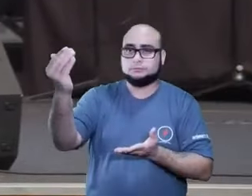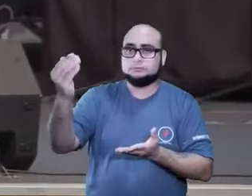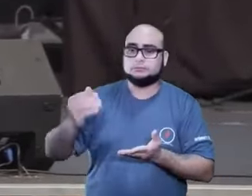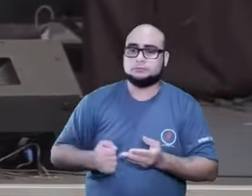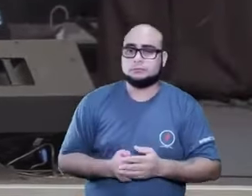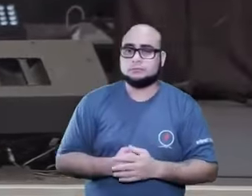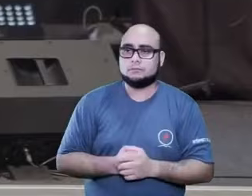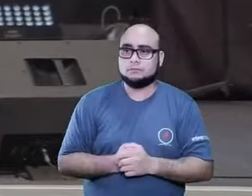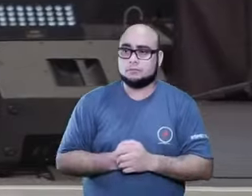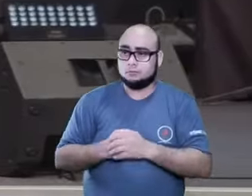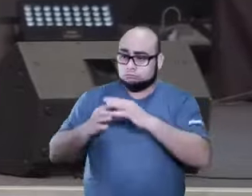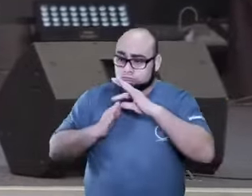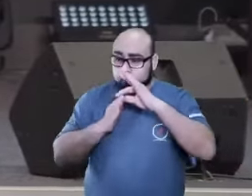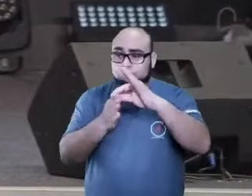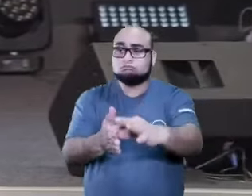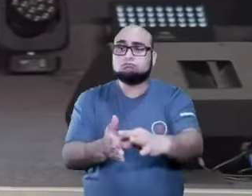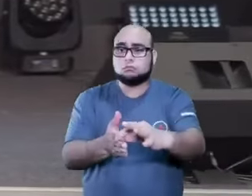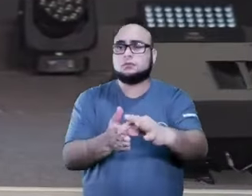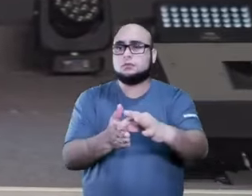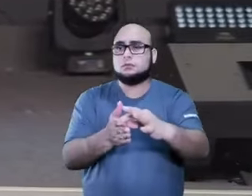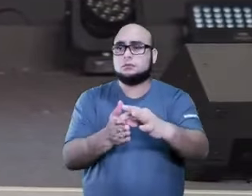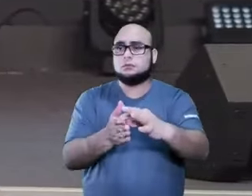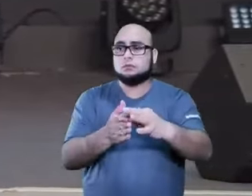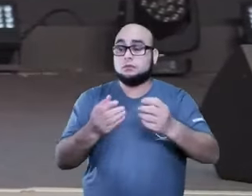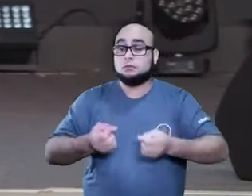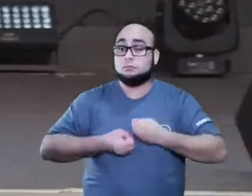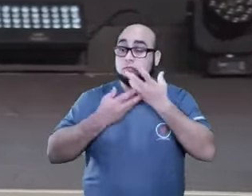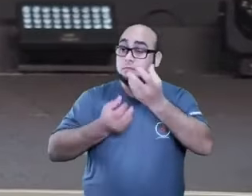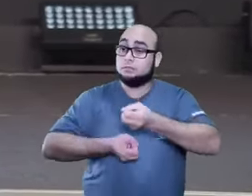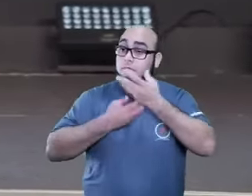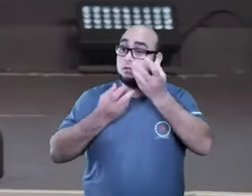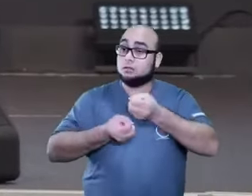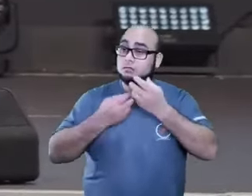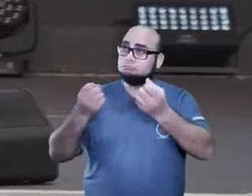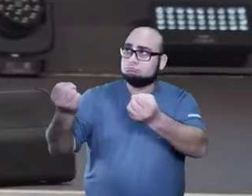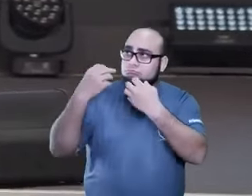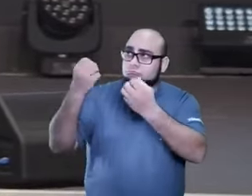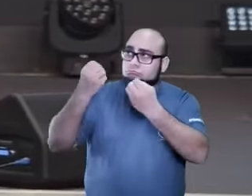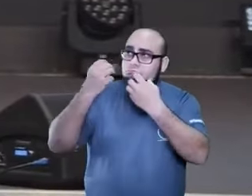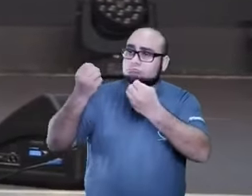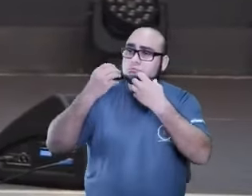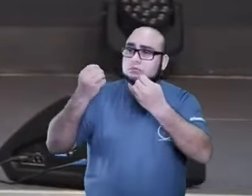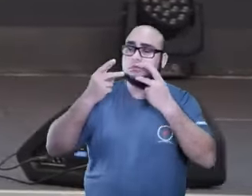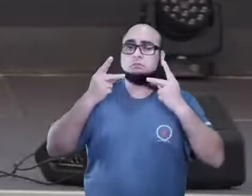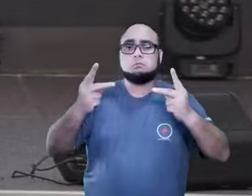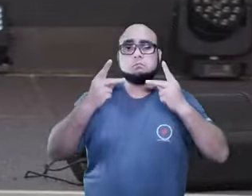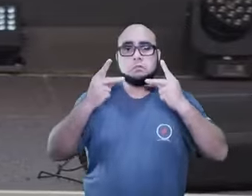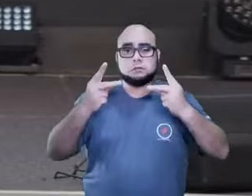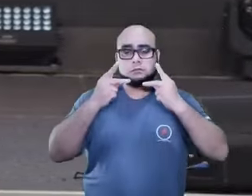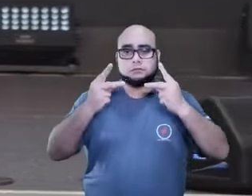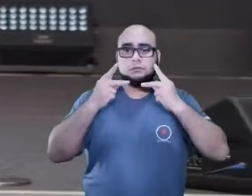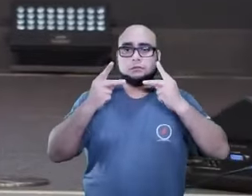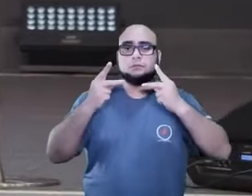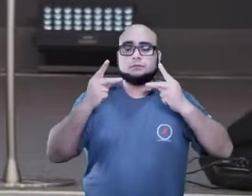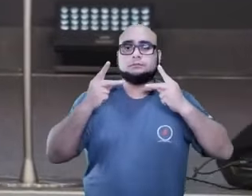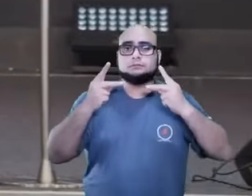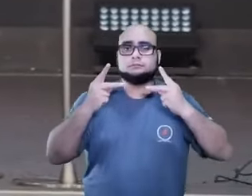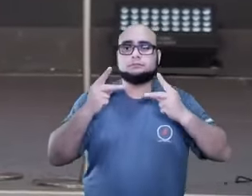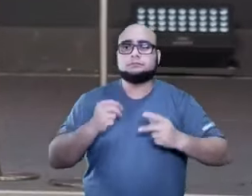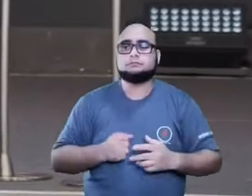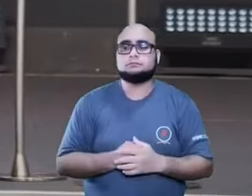me direcione, me inspire, não é? Me sinalize mensagens que